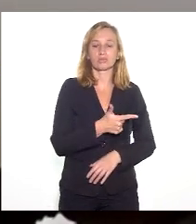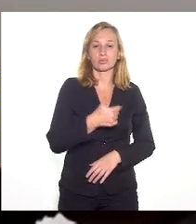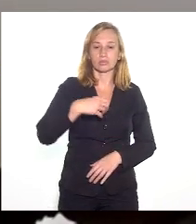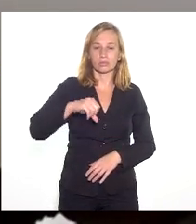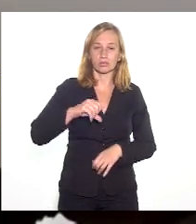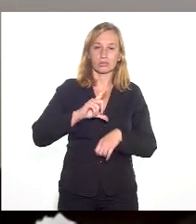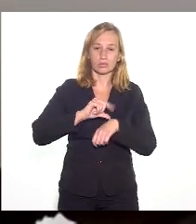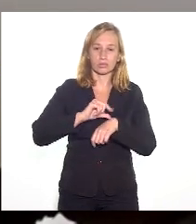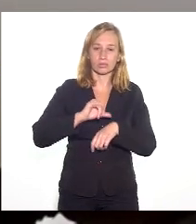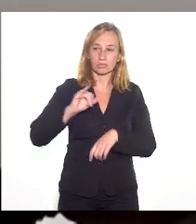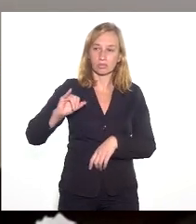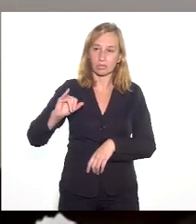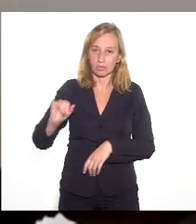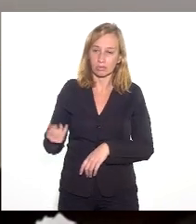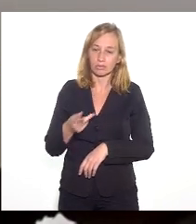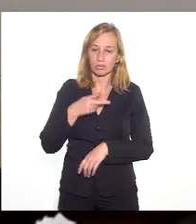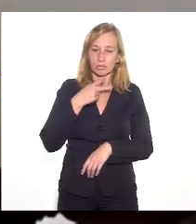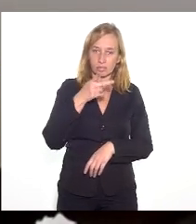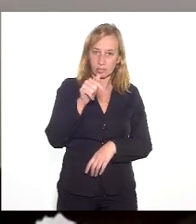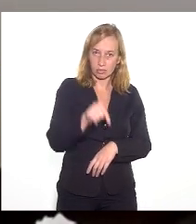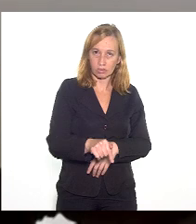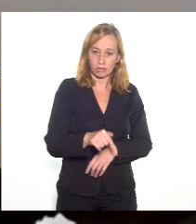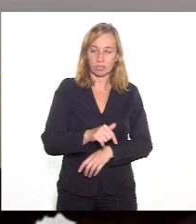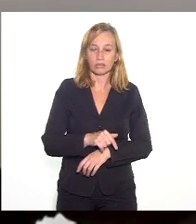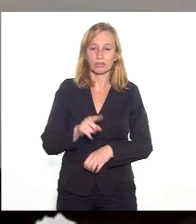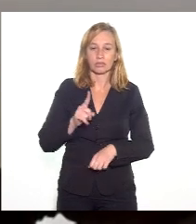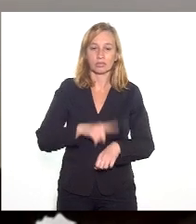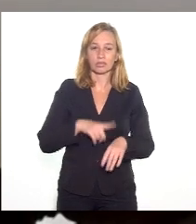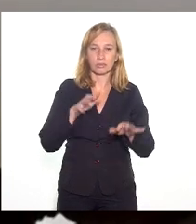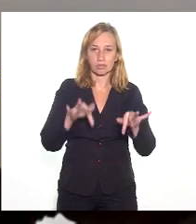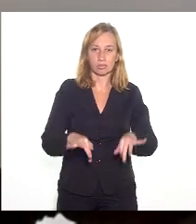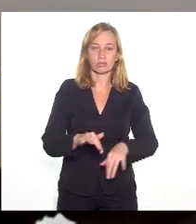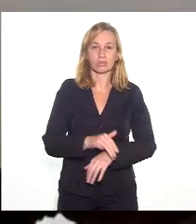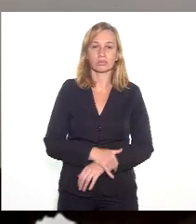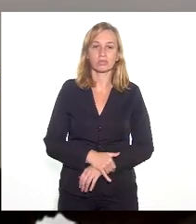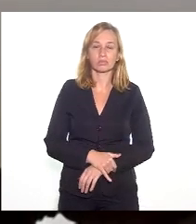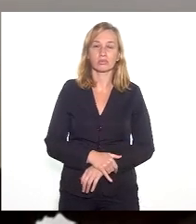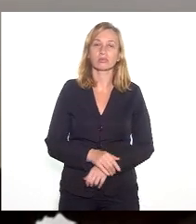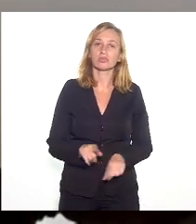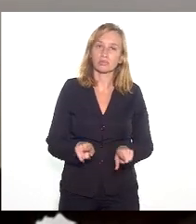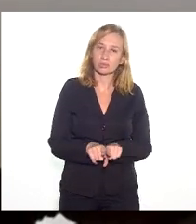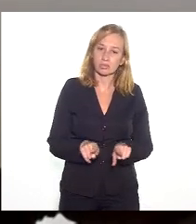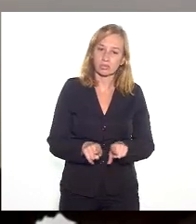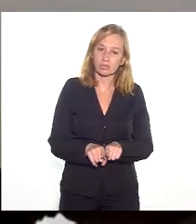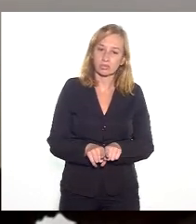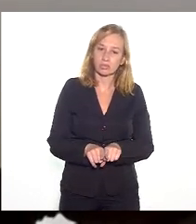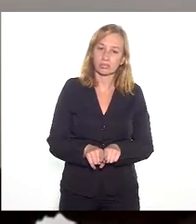aproveito para fazer um anúncio aqui, né, neste expediente final e, ao mesmo tempo,